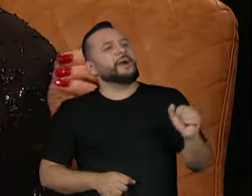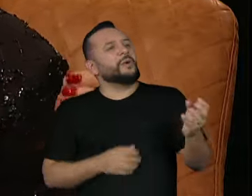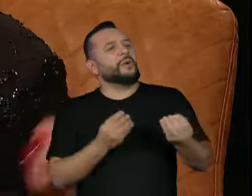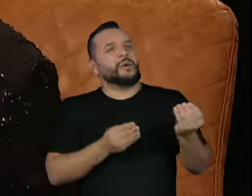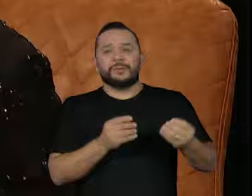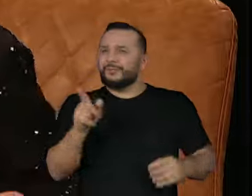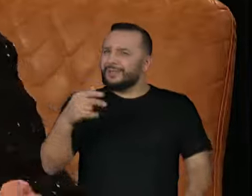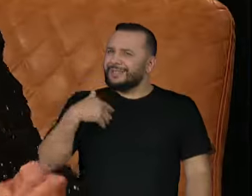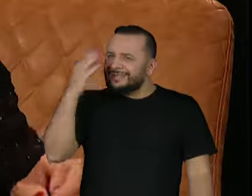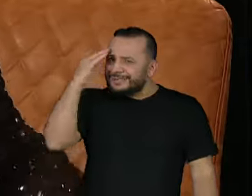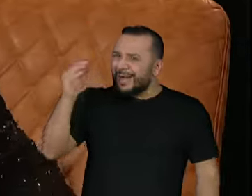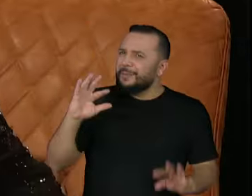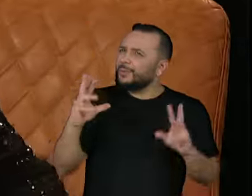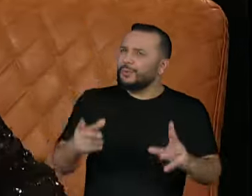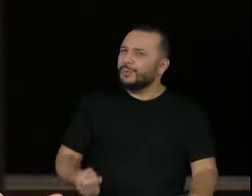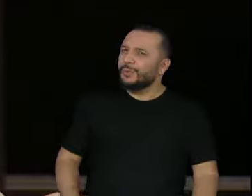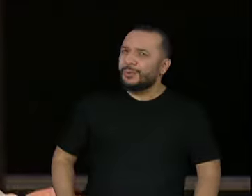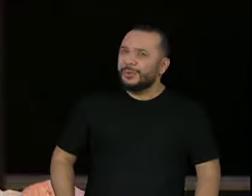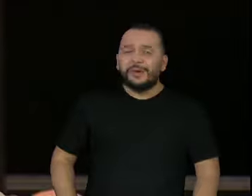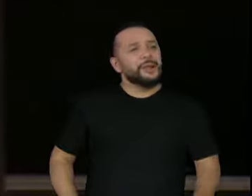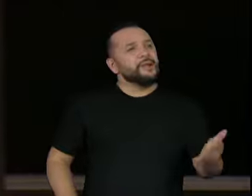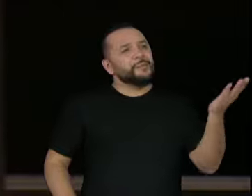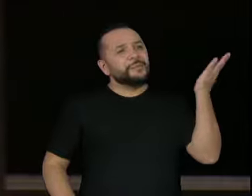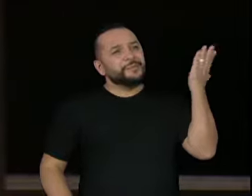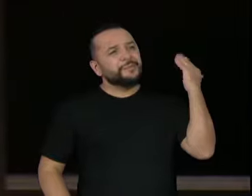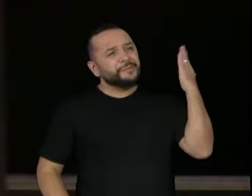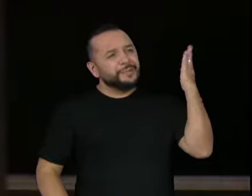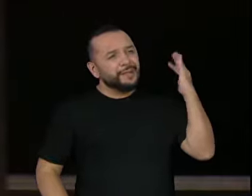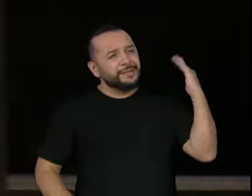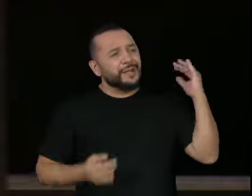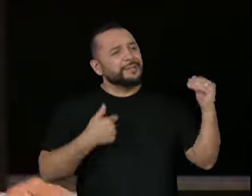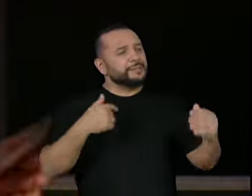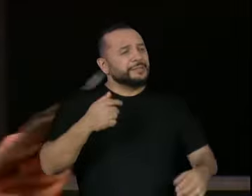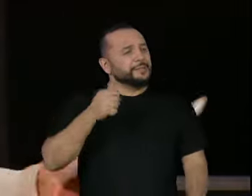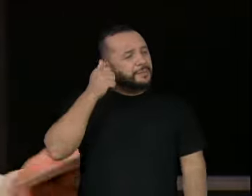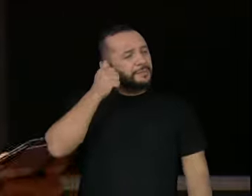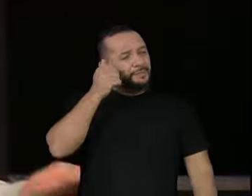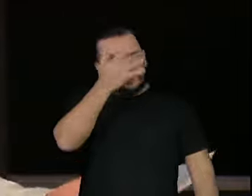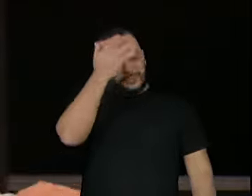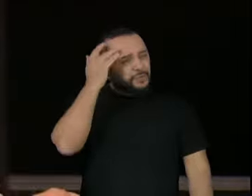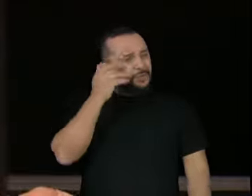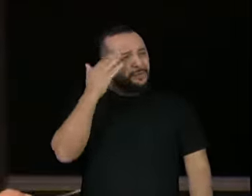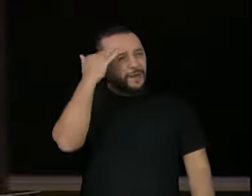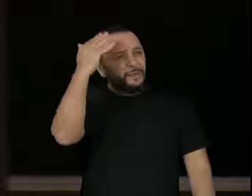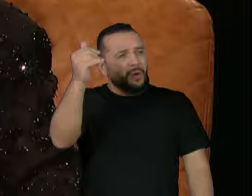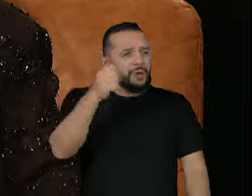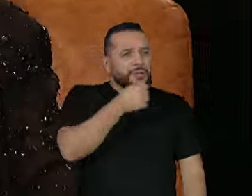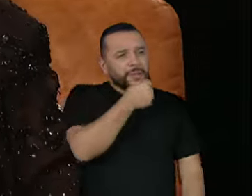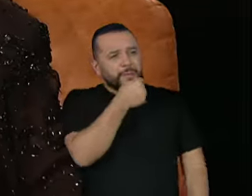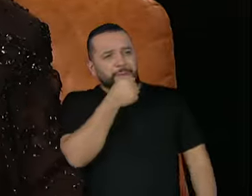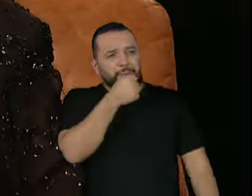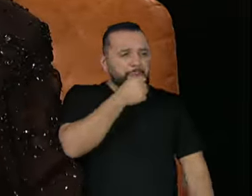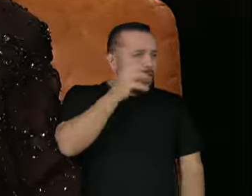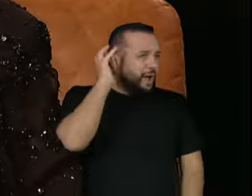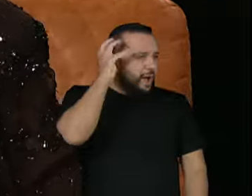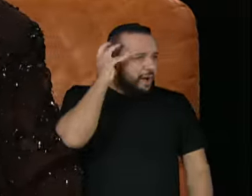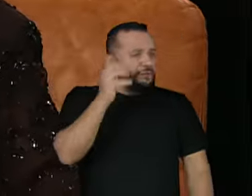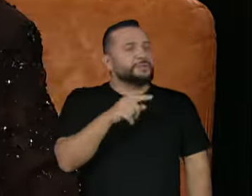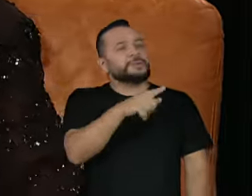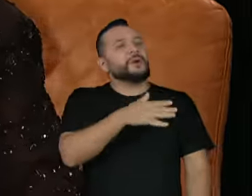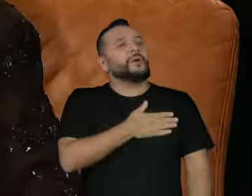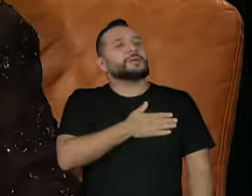vocês sabem tudo. E era uma época das grandes cantoras de rádio. Você tinha as favoritas, assim? Ah, tinha